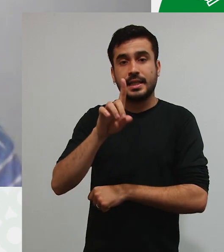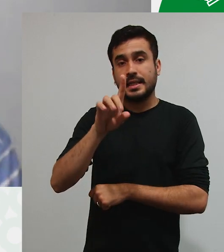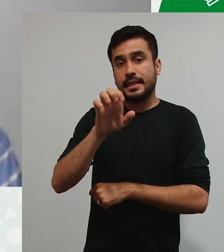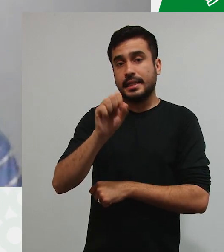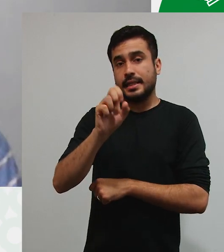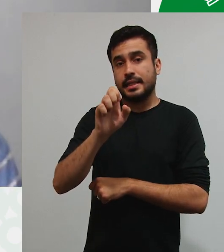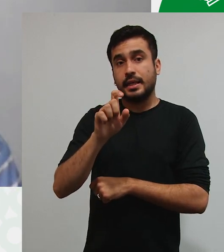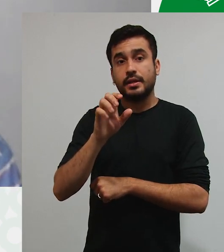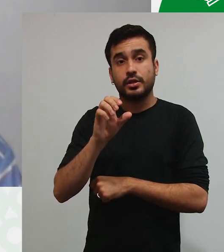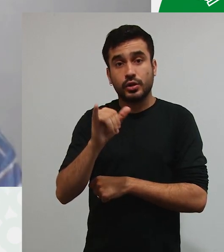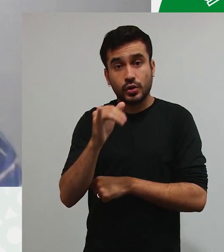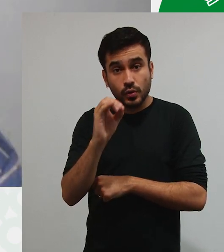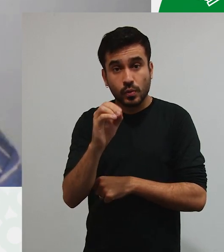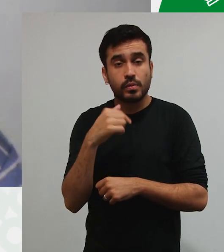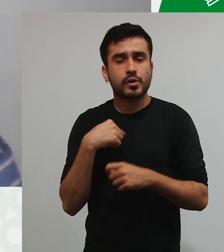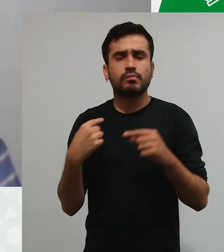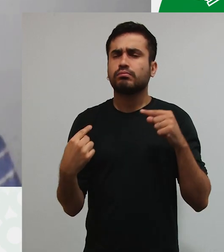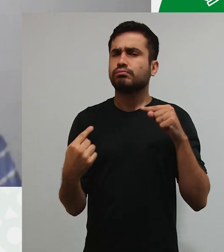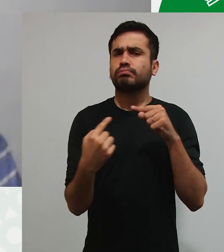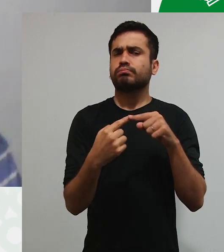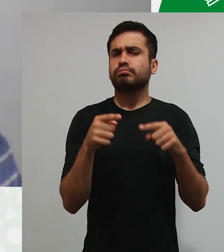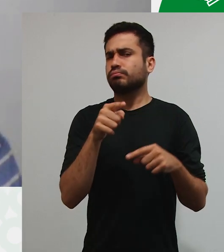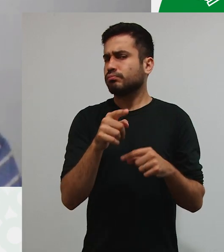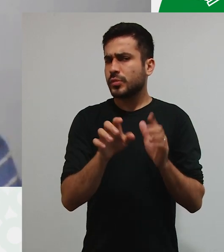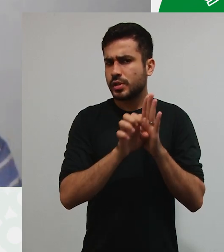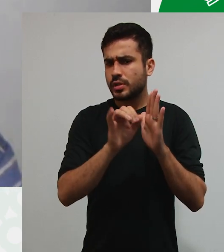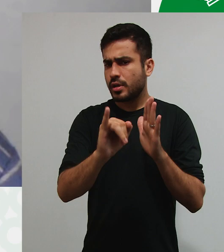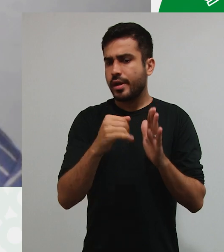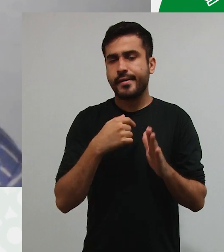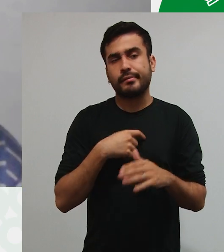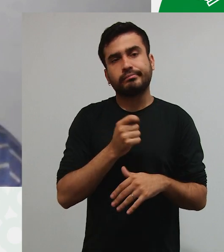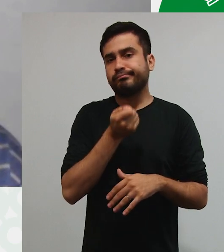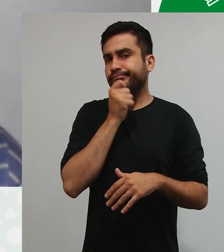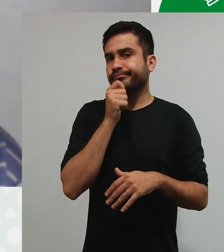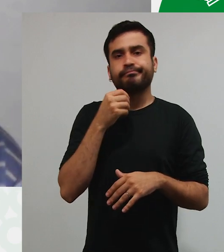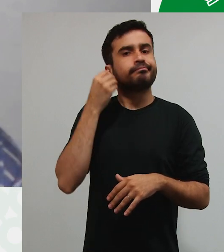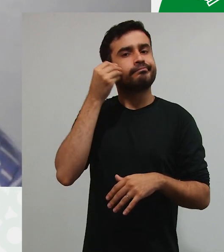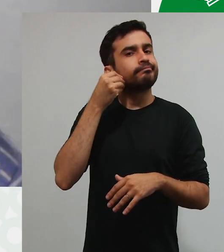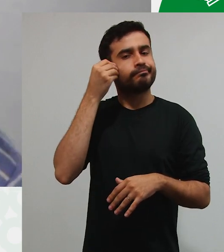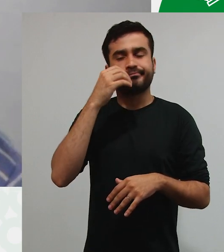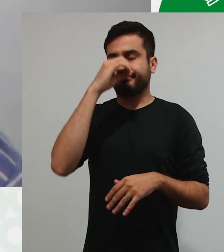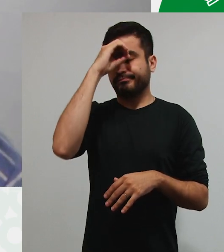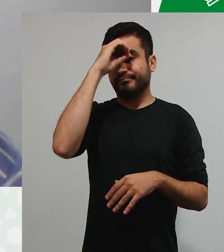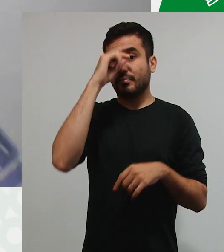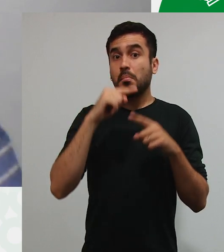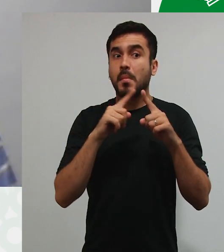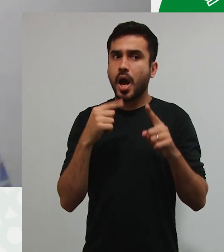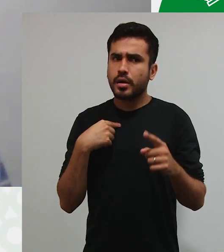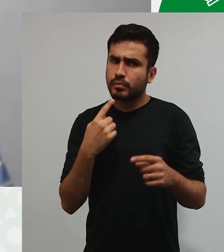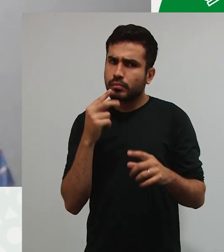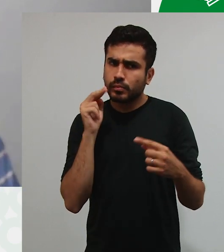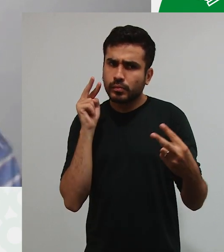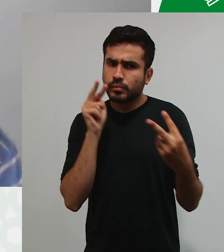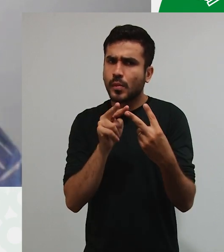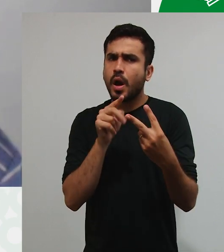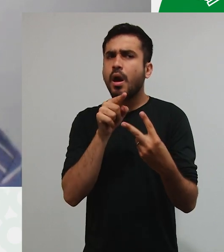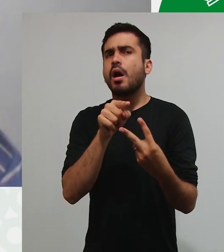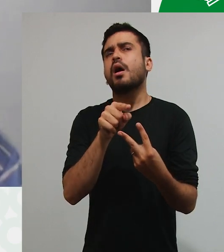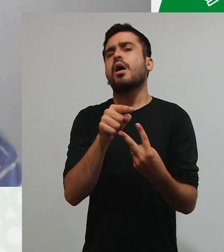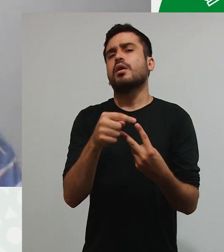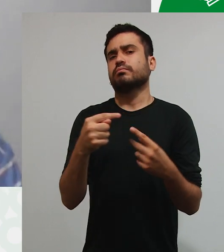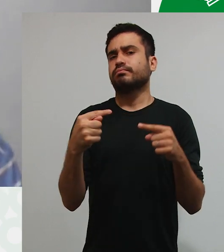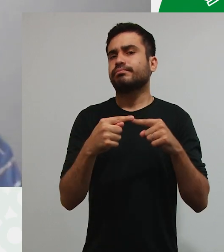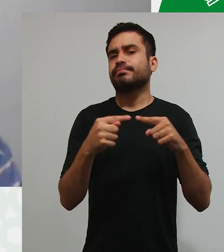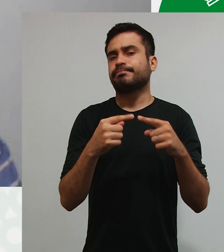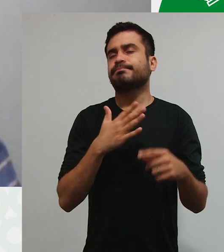hoje Pedagogia do Desejo. E eu me identifiquei muito com o edital. Não tinha experiência na área,